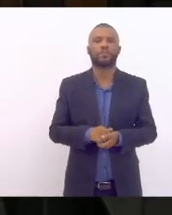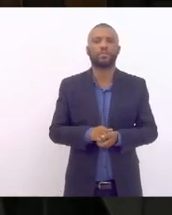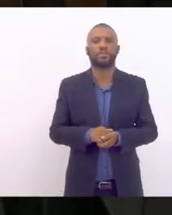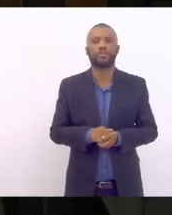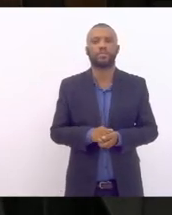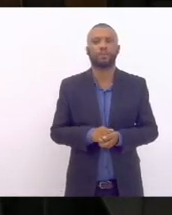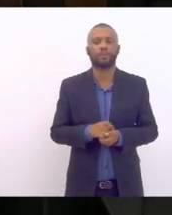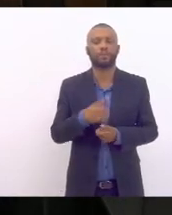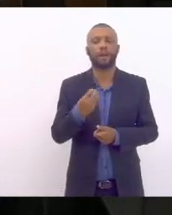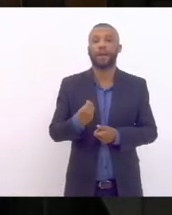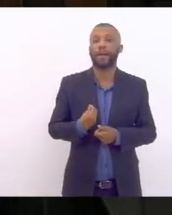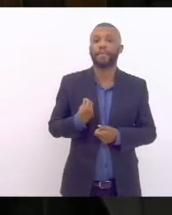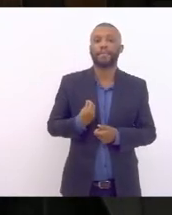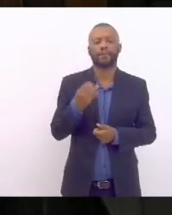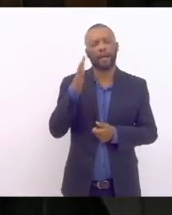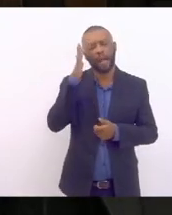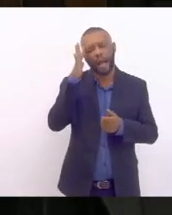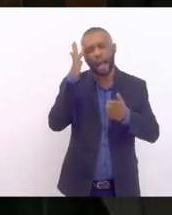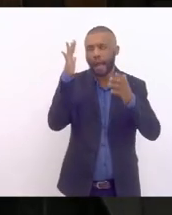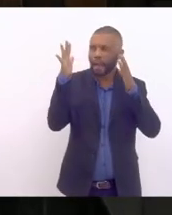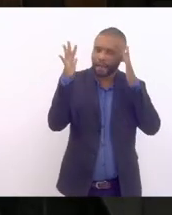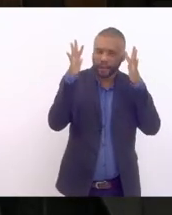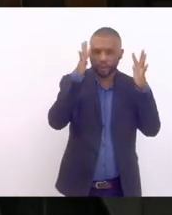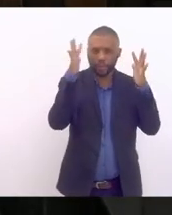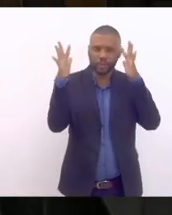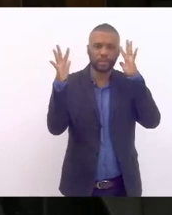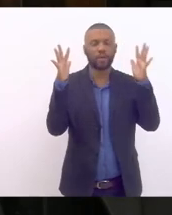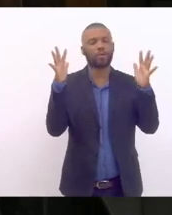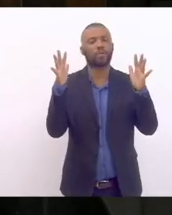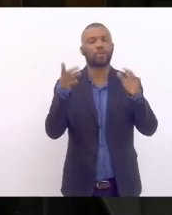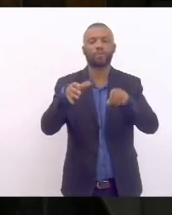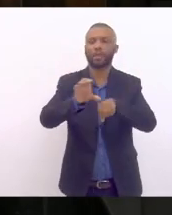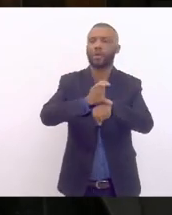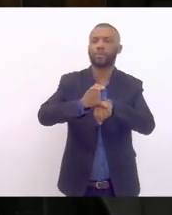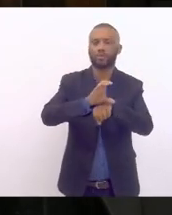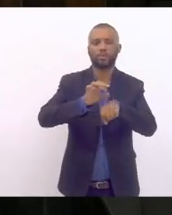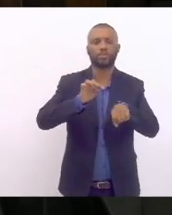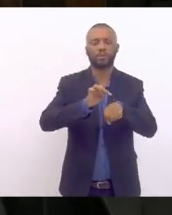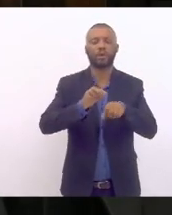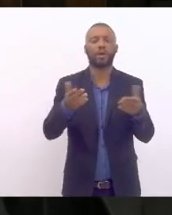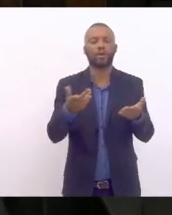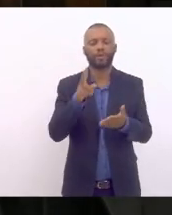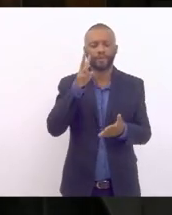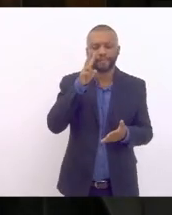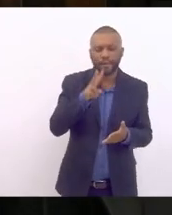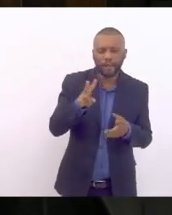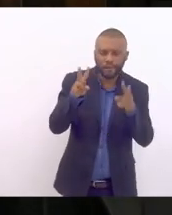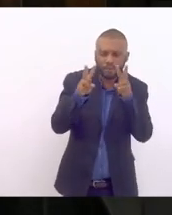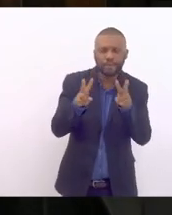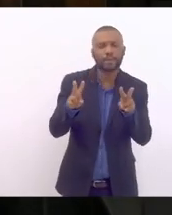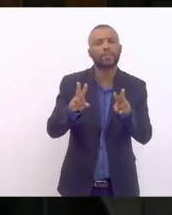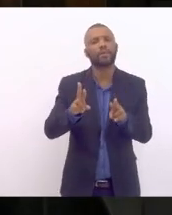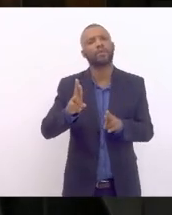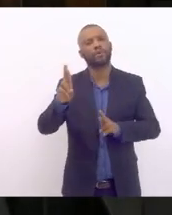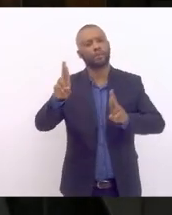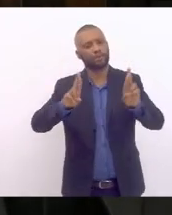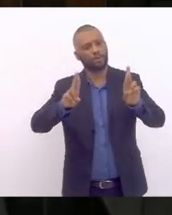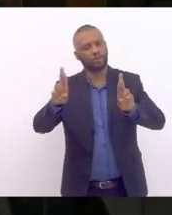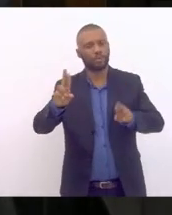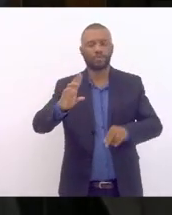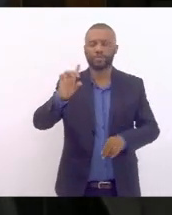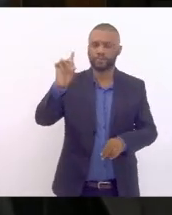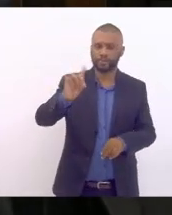nós vivemos a ilusão constituinte e hoje aqui vendo os reitores os diretores